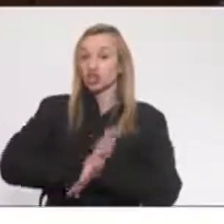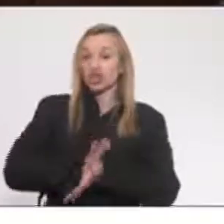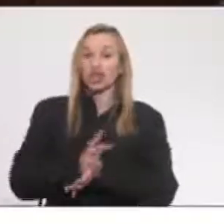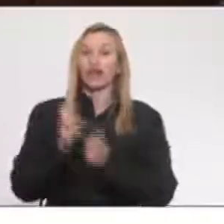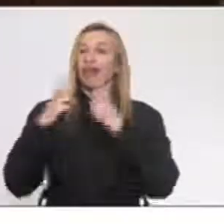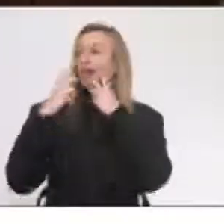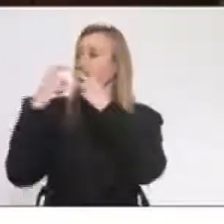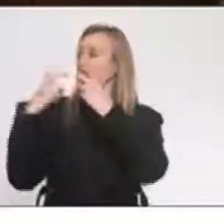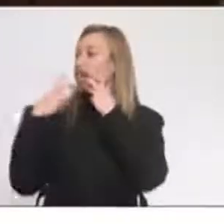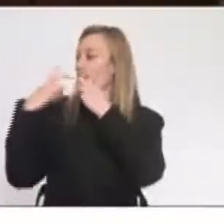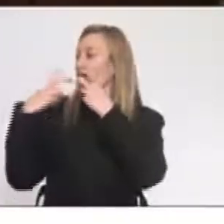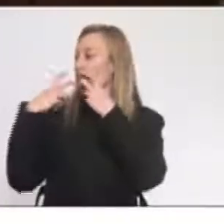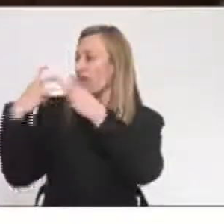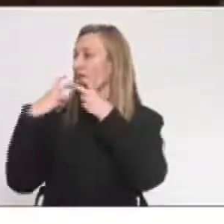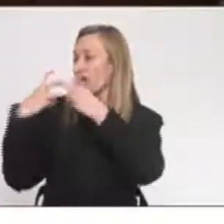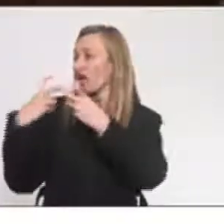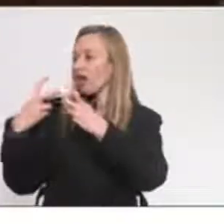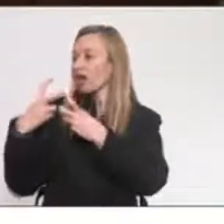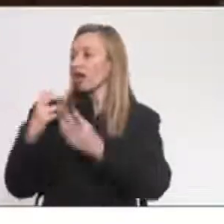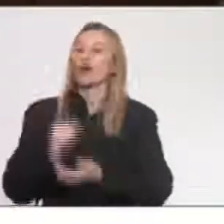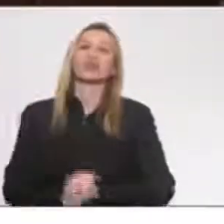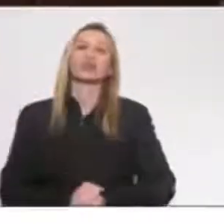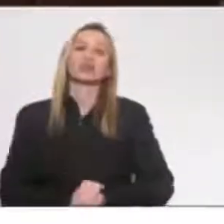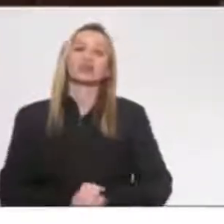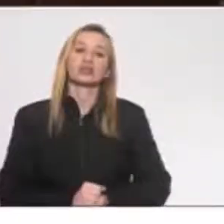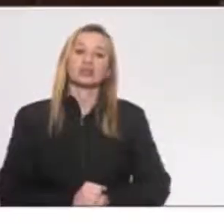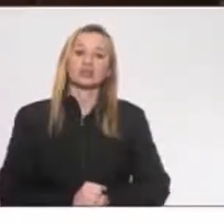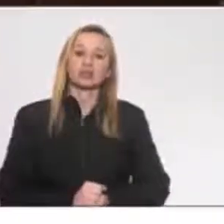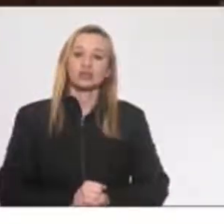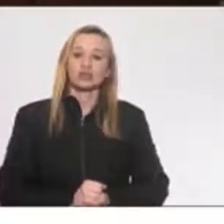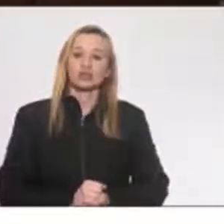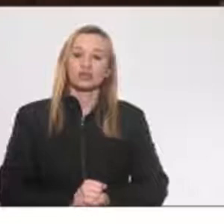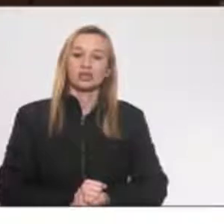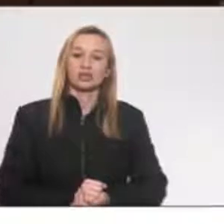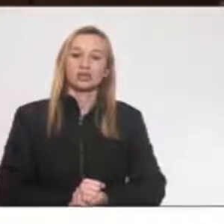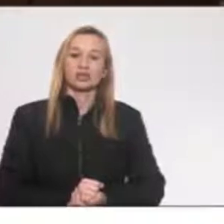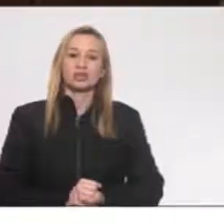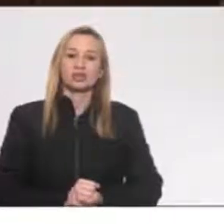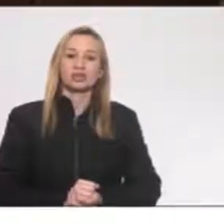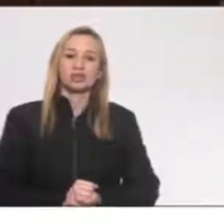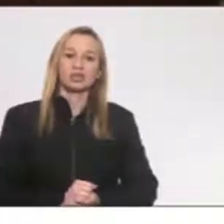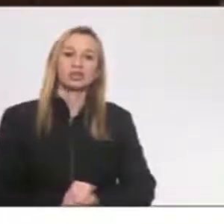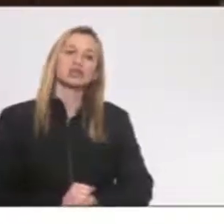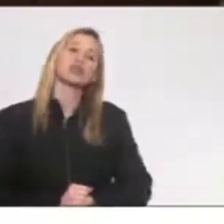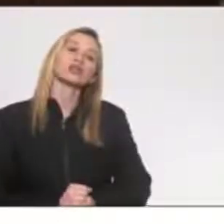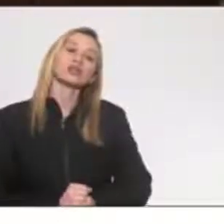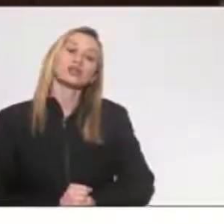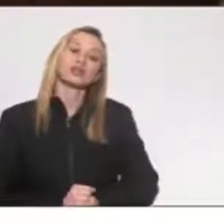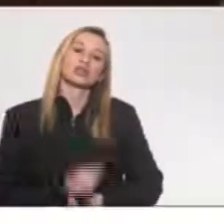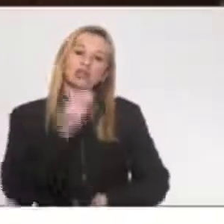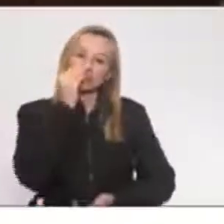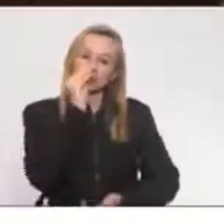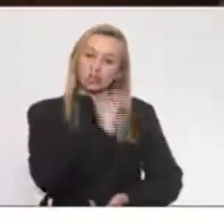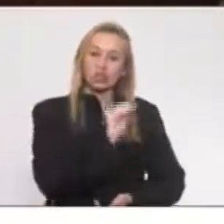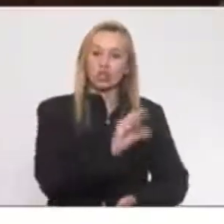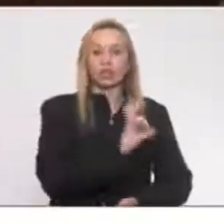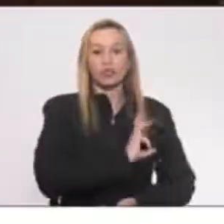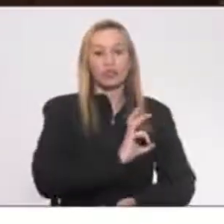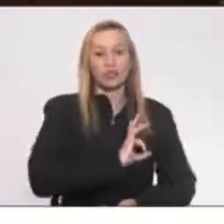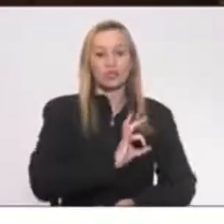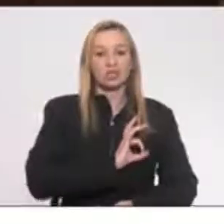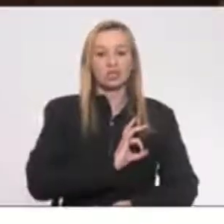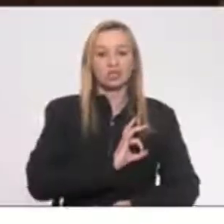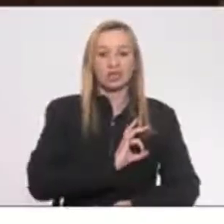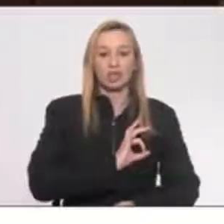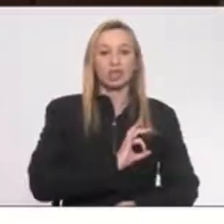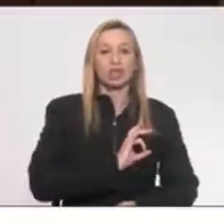gritar, bravar pela desmilitarização da nossa polícia militar, o que é outro absurdo completo. Sou um